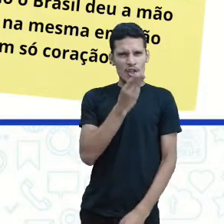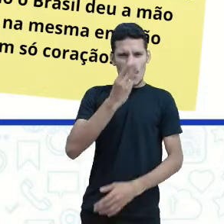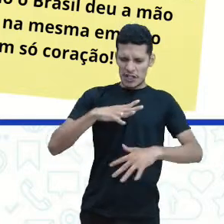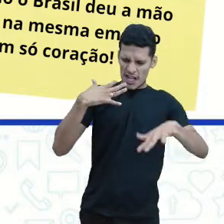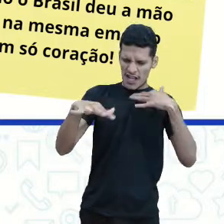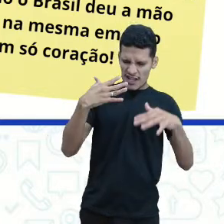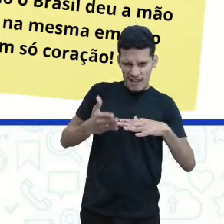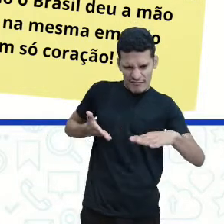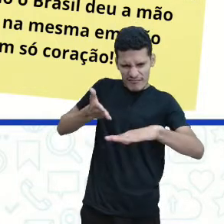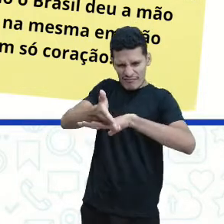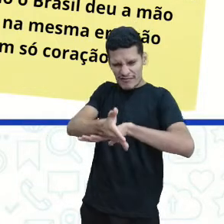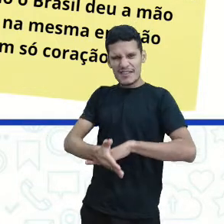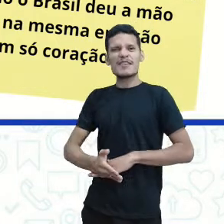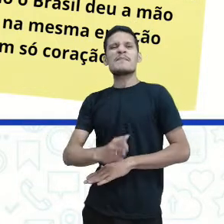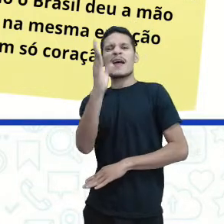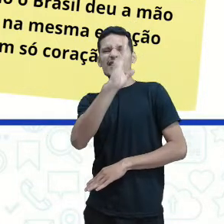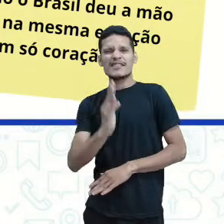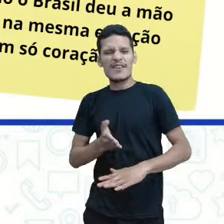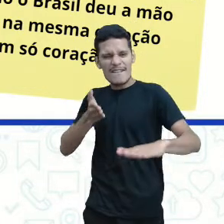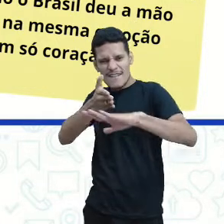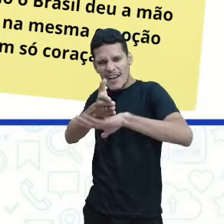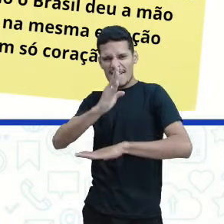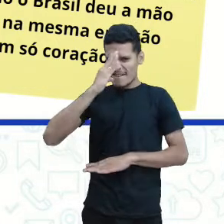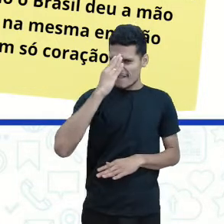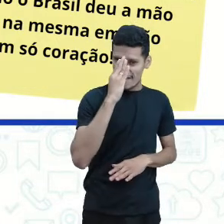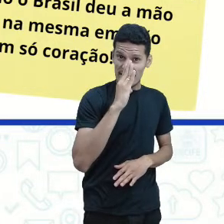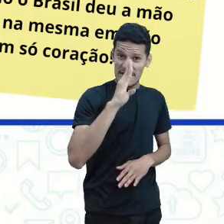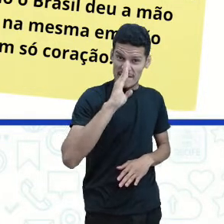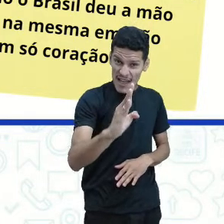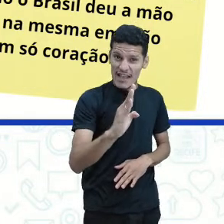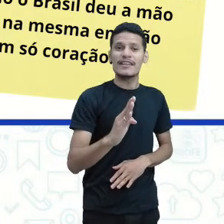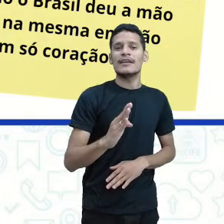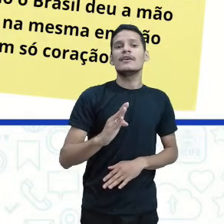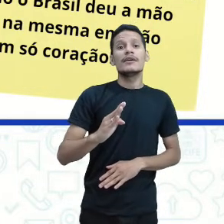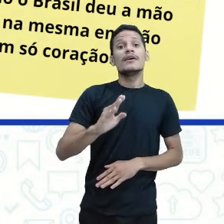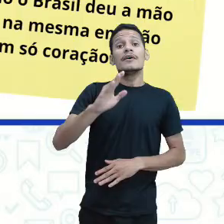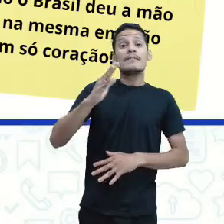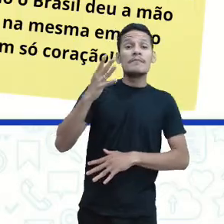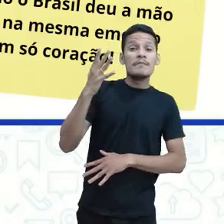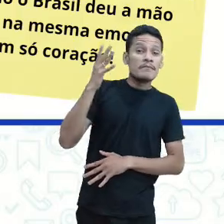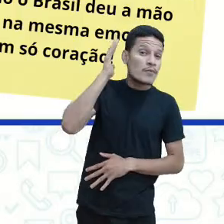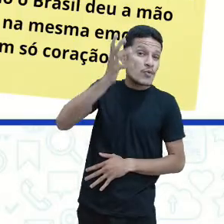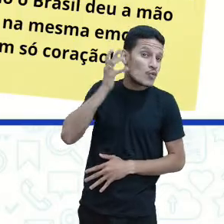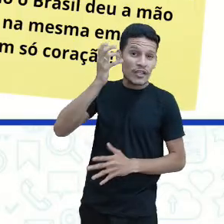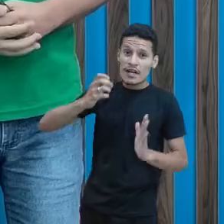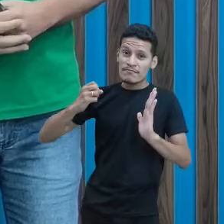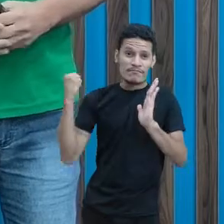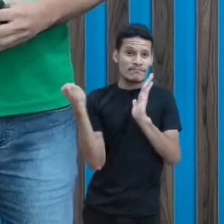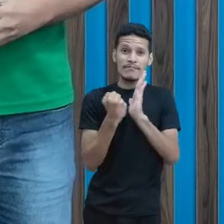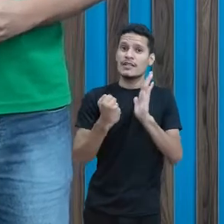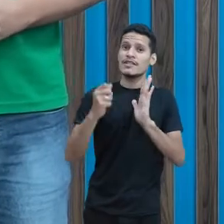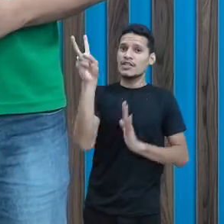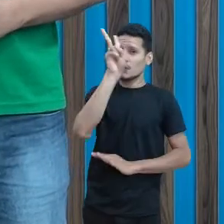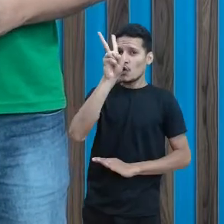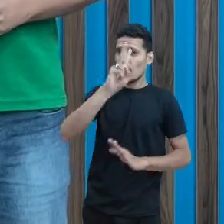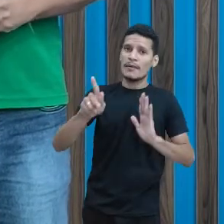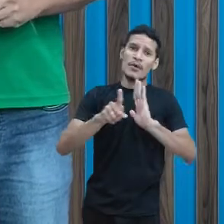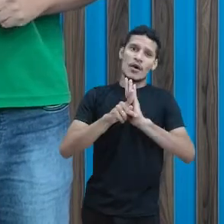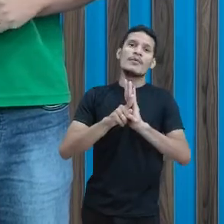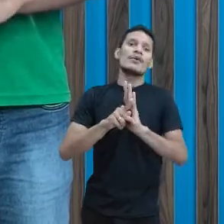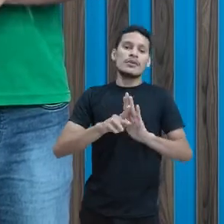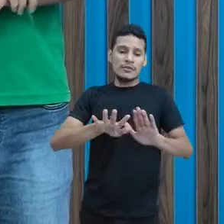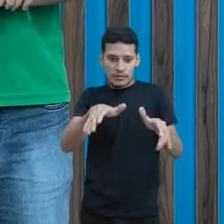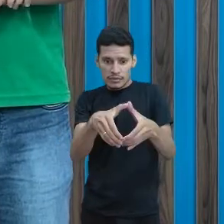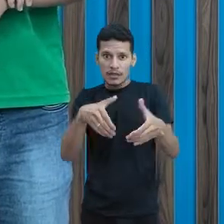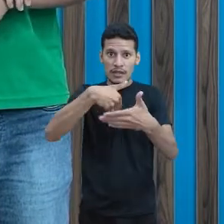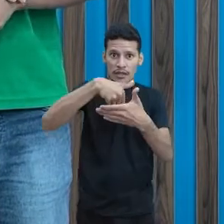pra frente Brasil, do meu coração. Essa música marcou a história da seleção brasileira,